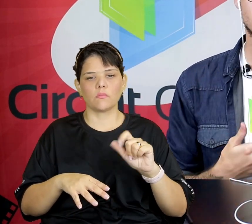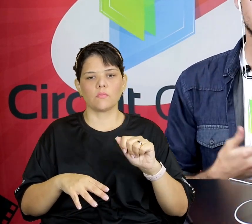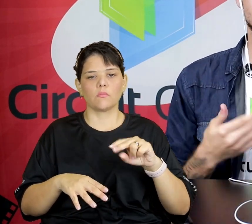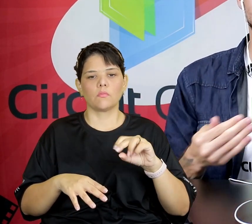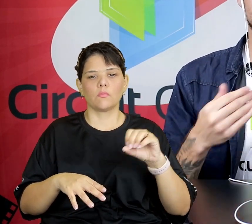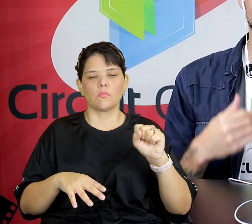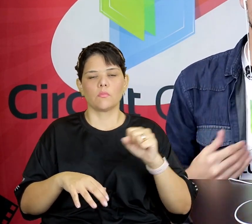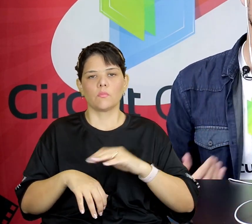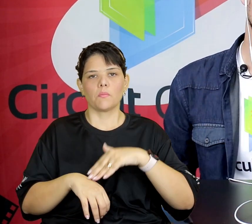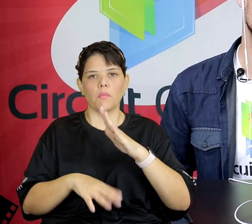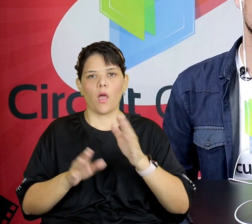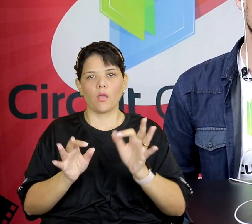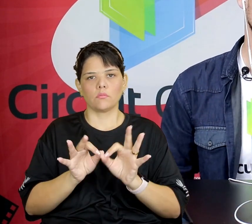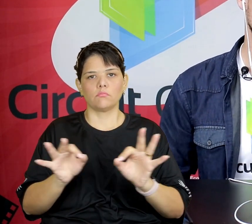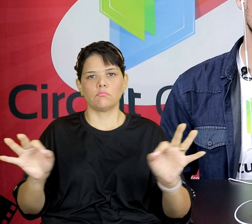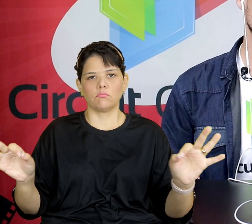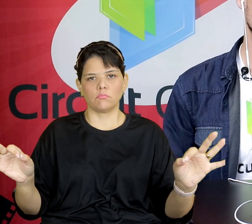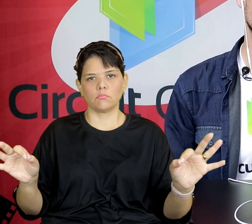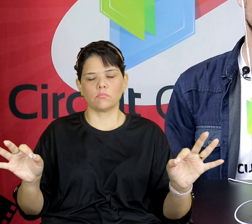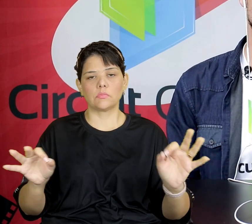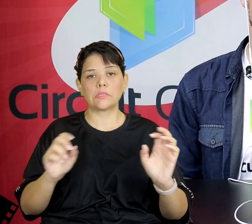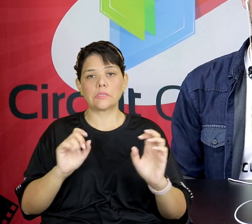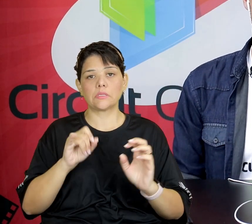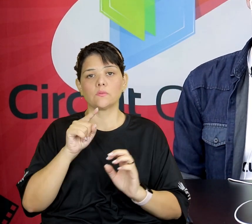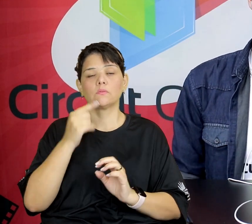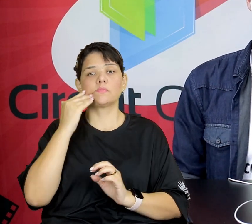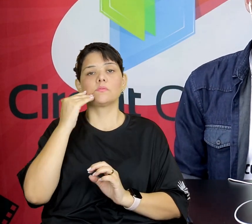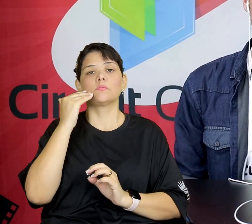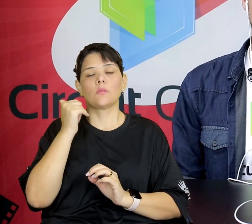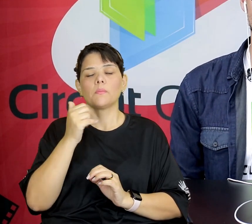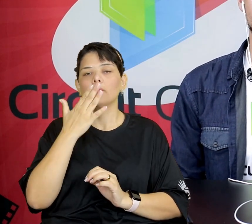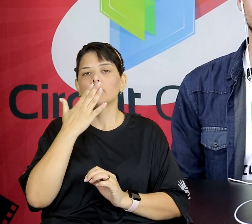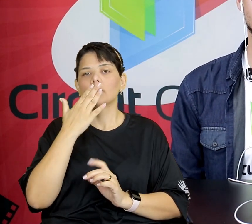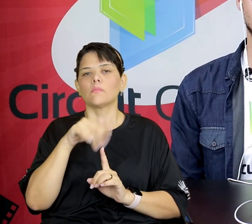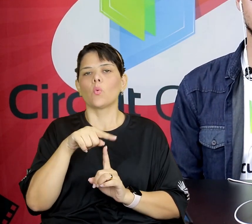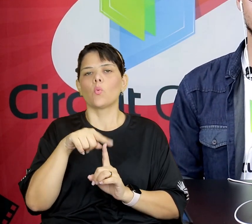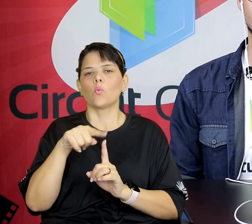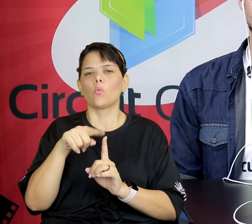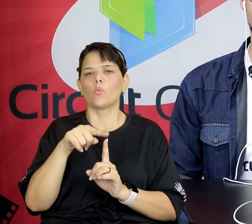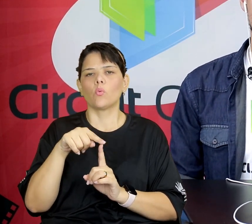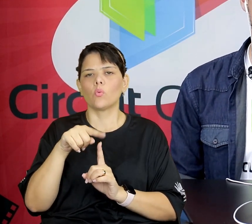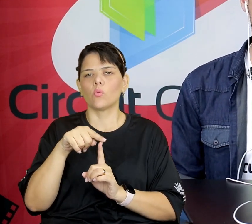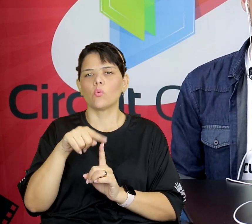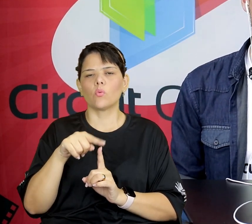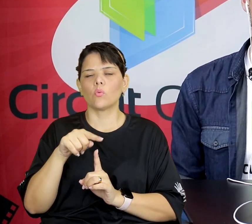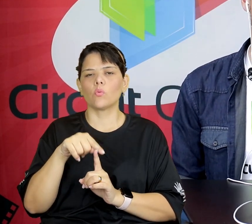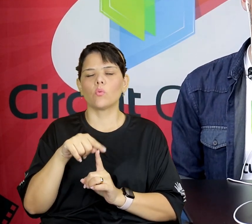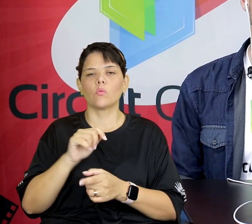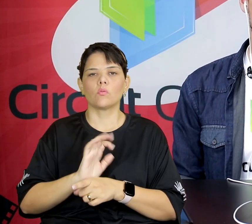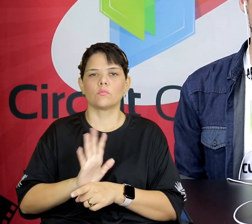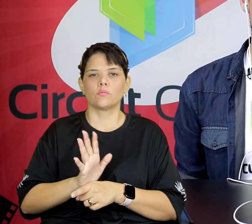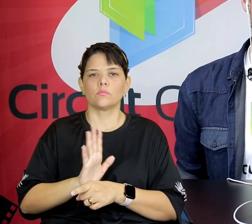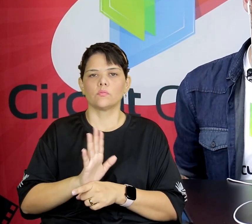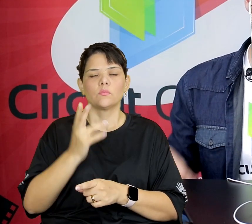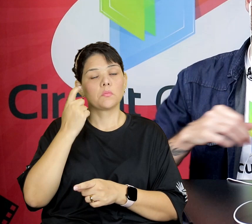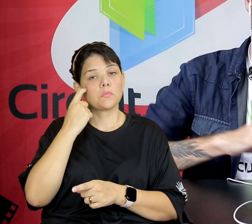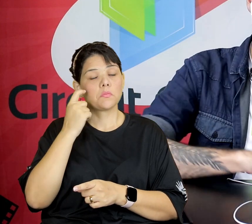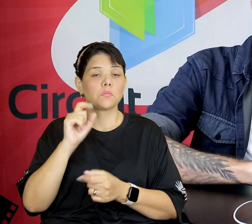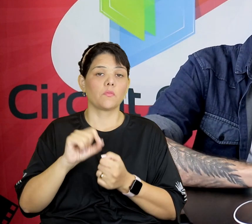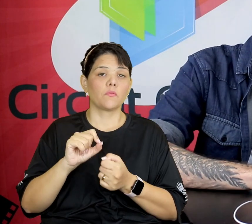partir disso, você sabendo que tipo de filme você está editando, você já tem mais ou menos a ideia do que você vai fazer. Por